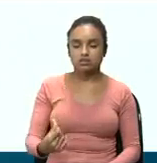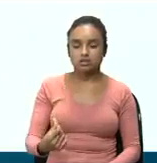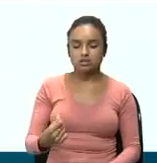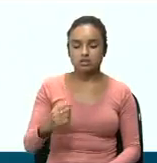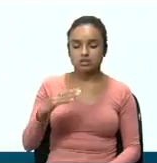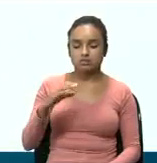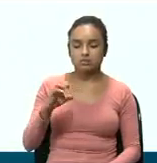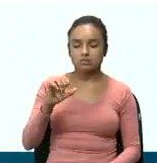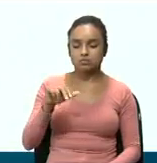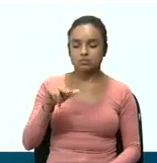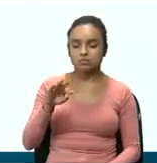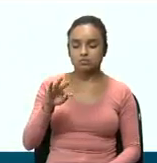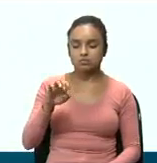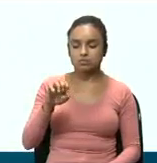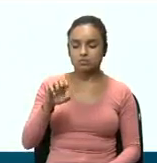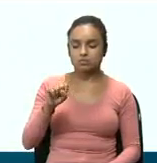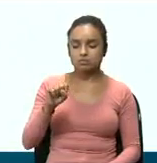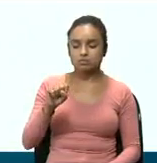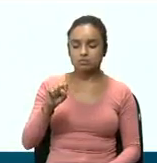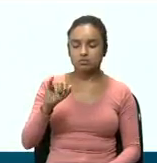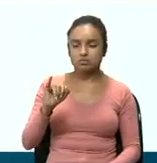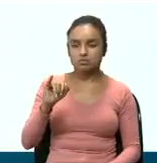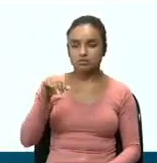centésimos. Certo?